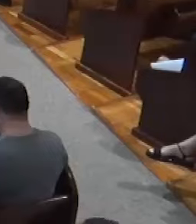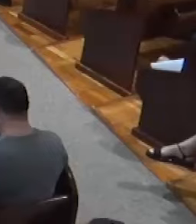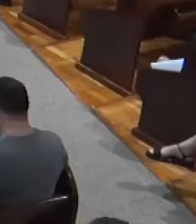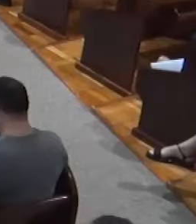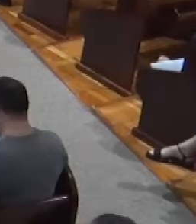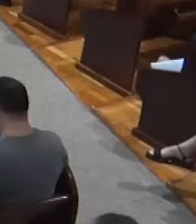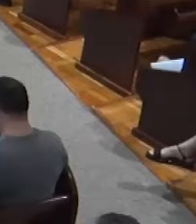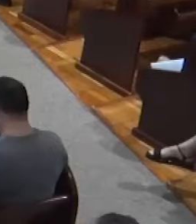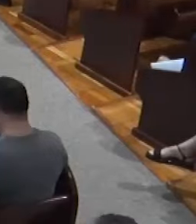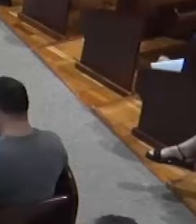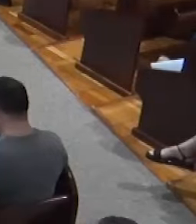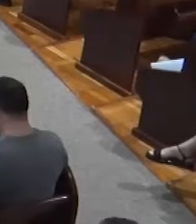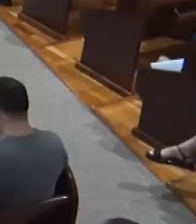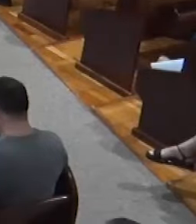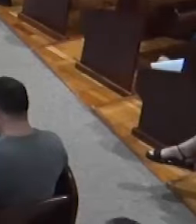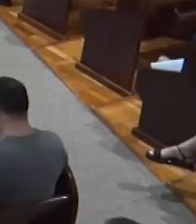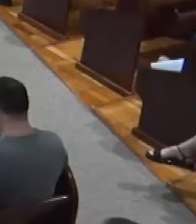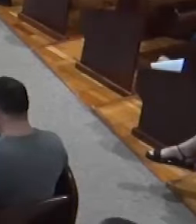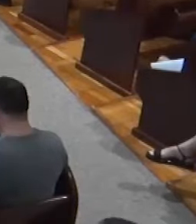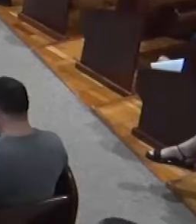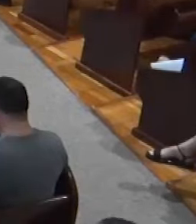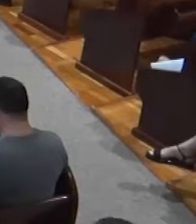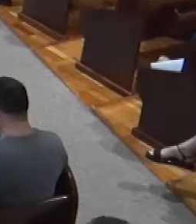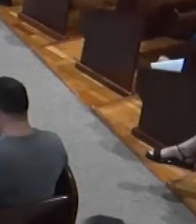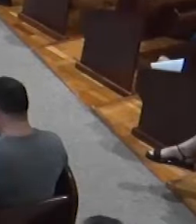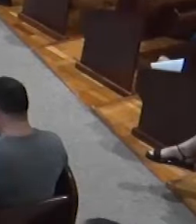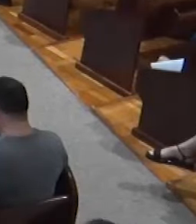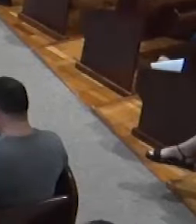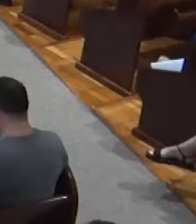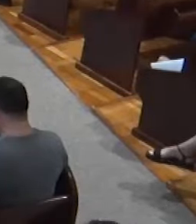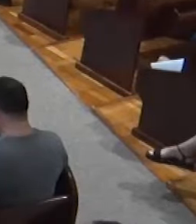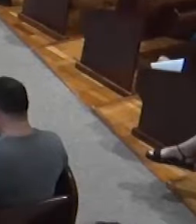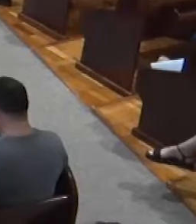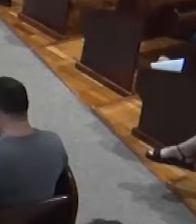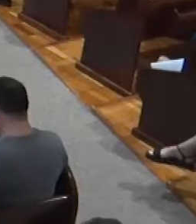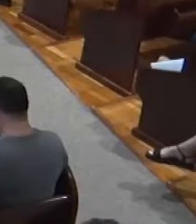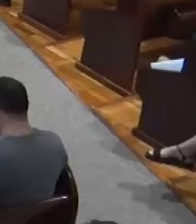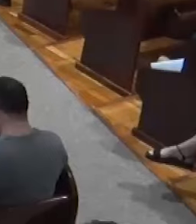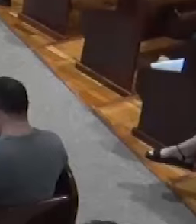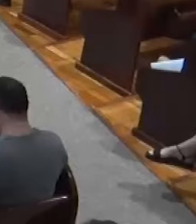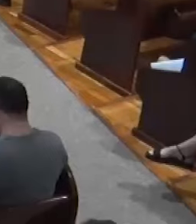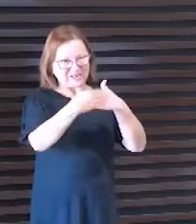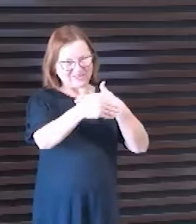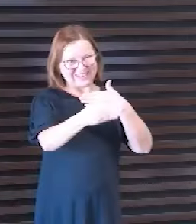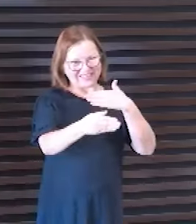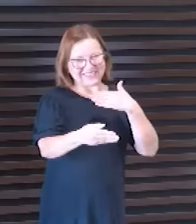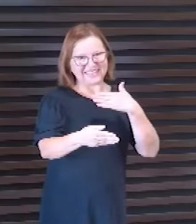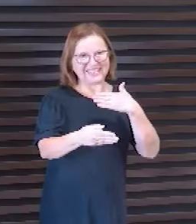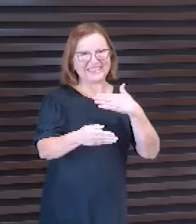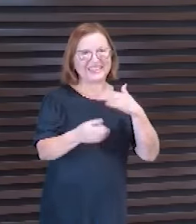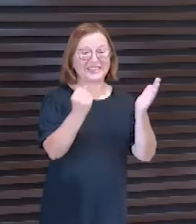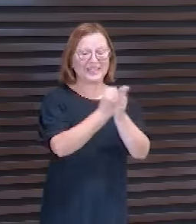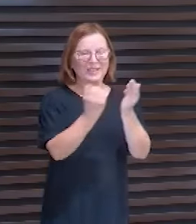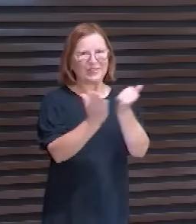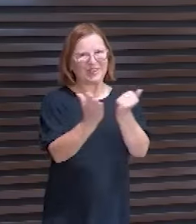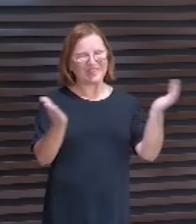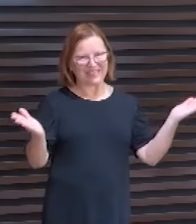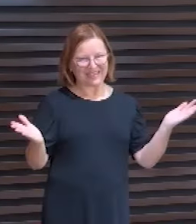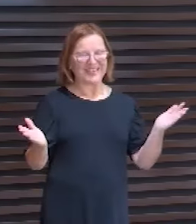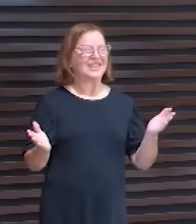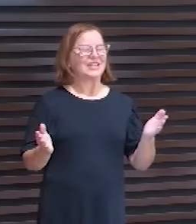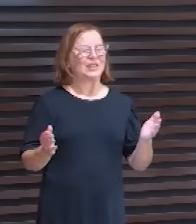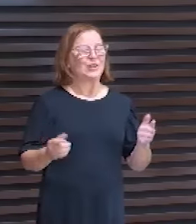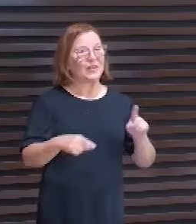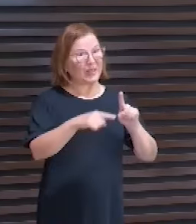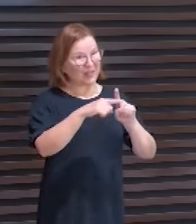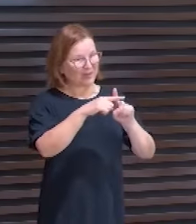é os efeitos da crucificação do Ego dentro do casamento aí um irmão